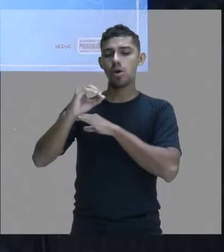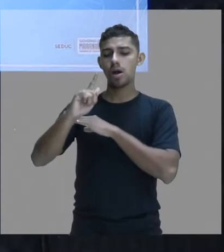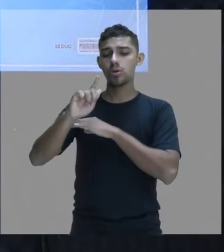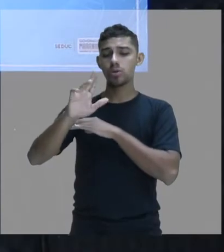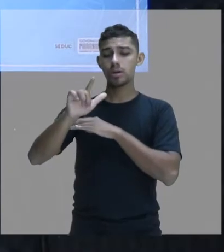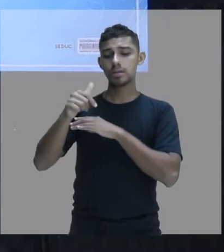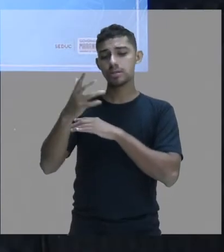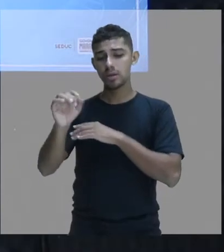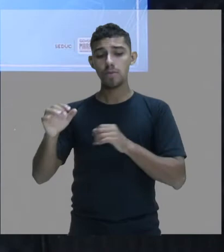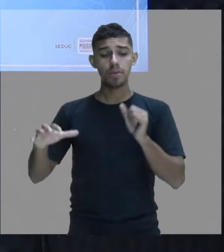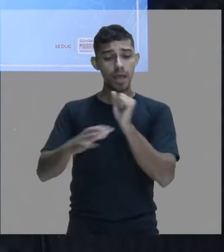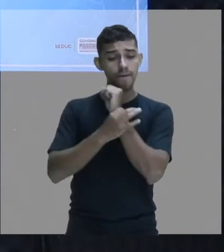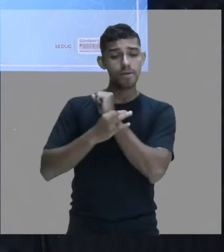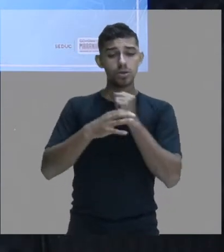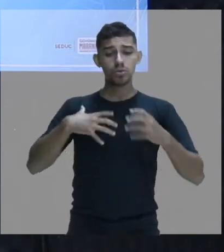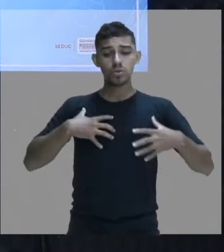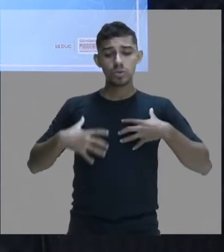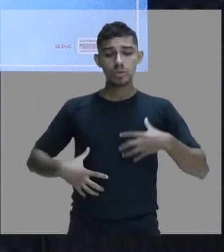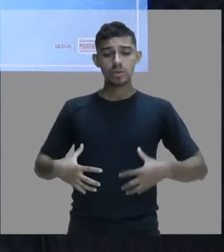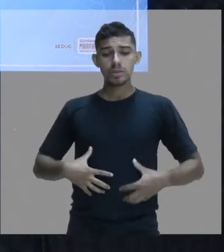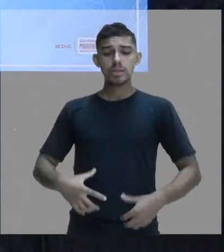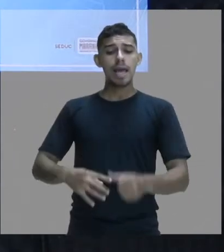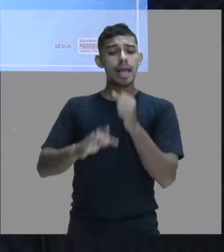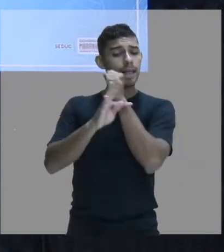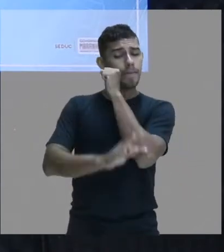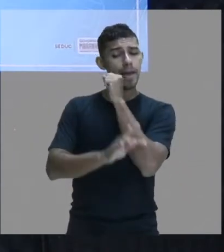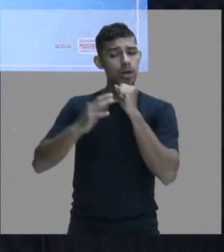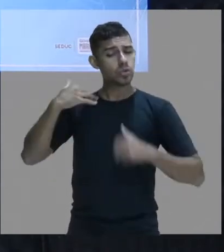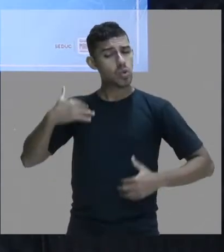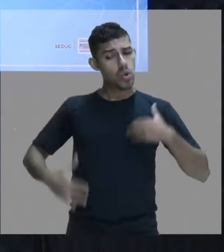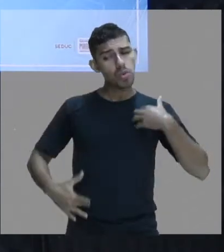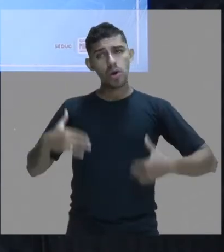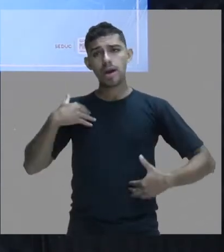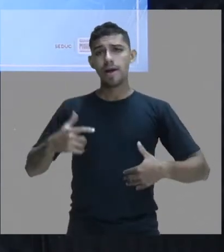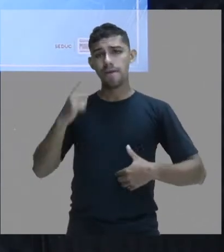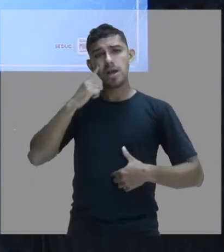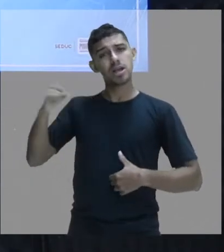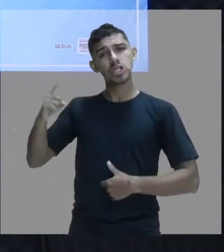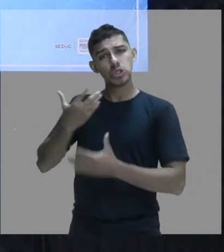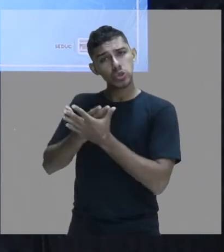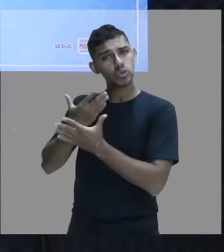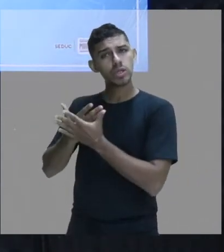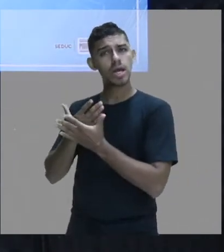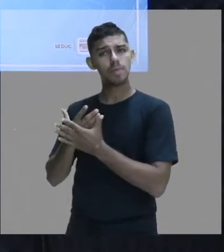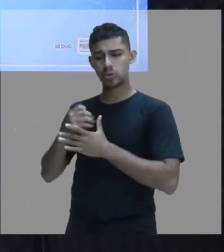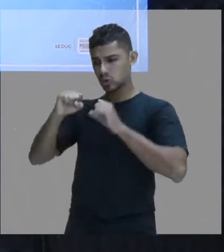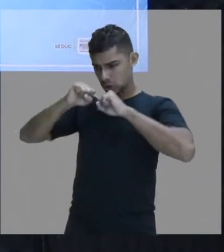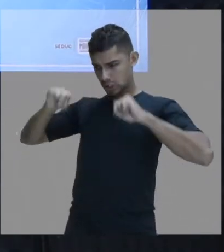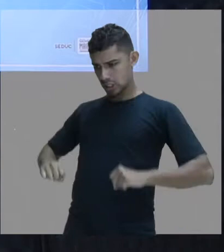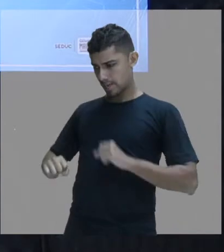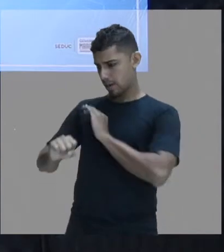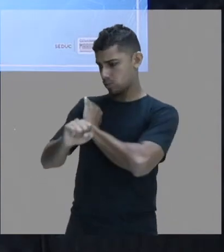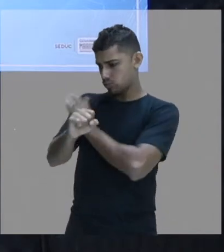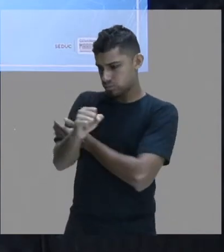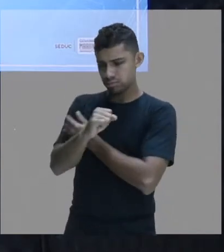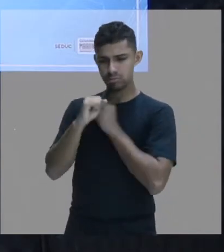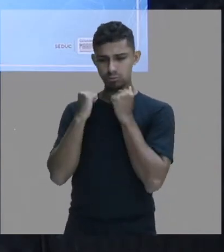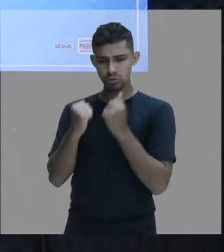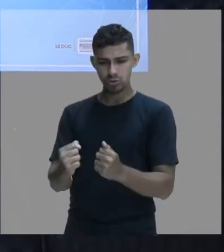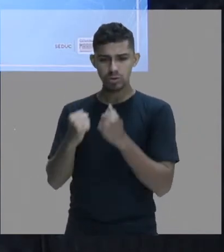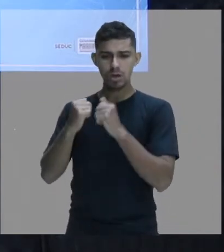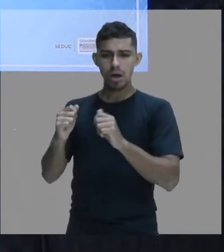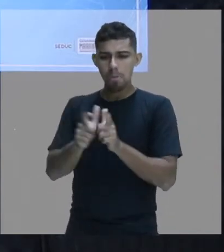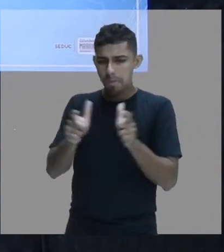da temperatura corporal. Quando nós estudamos lá o sistema muscular, nós vimos que o músculo ele é responsável por aumento